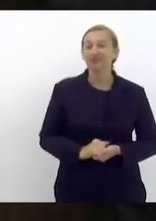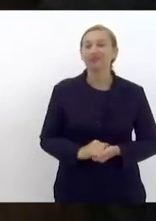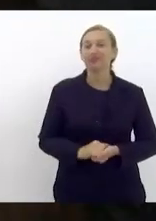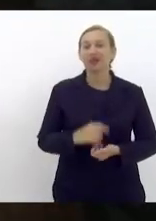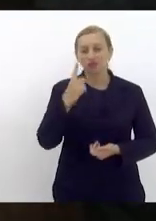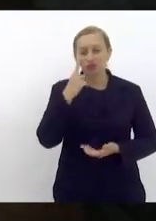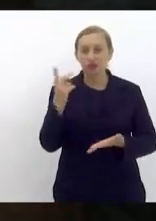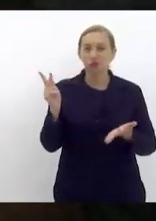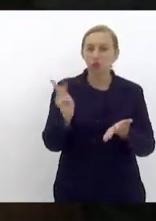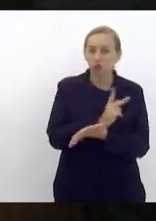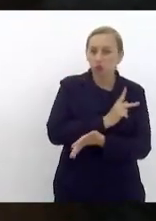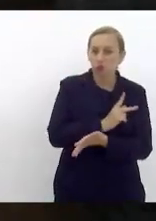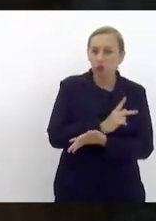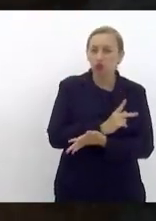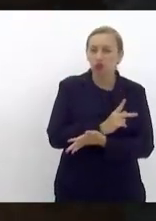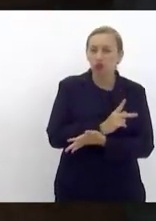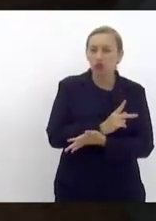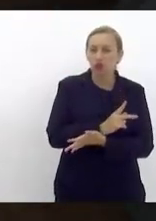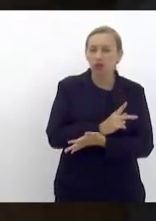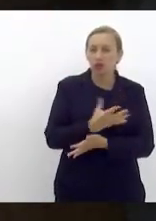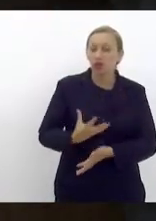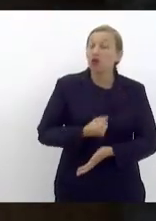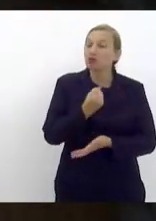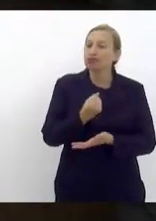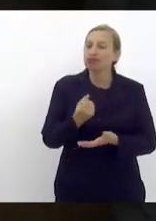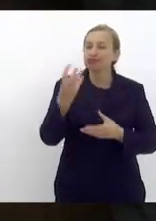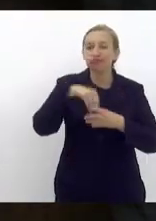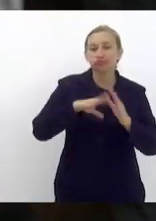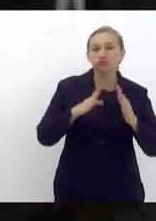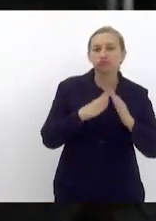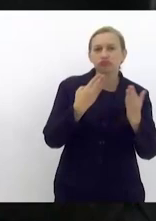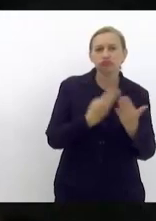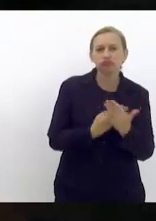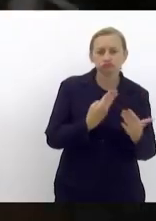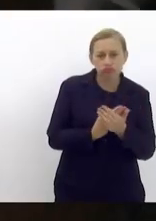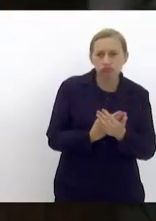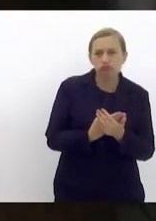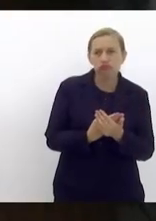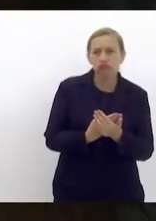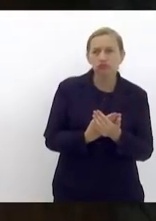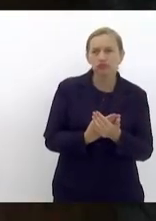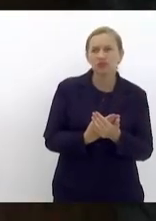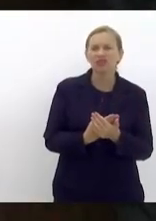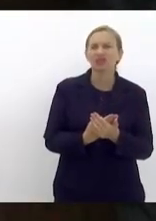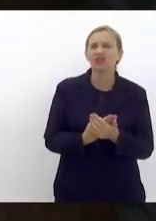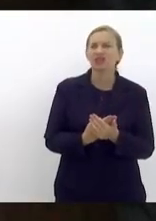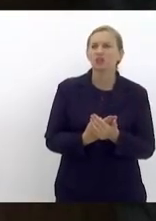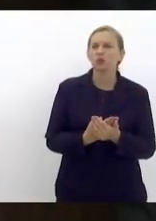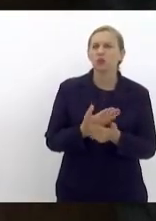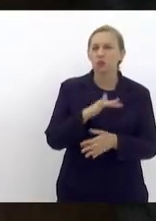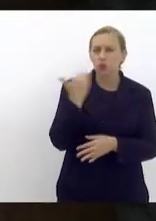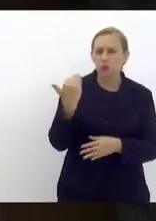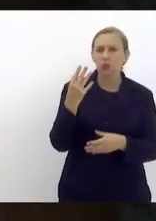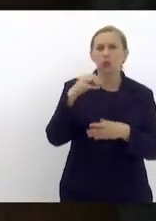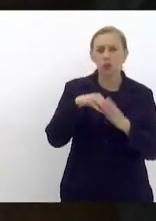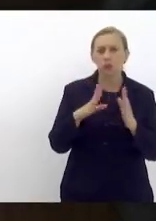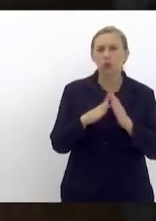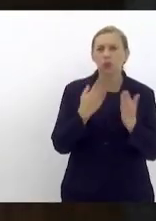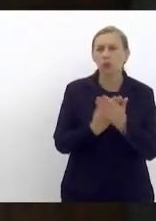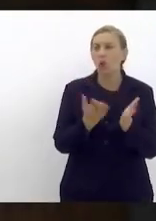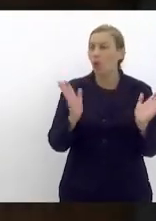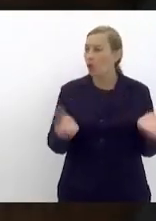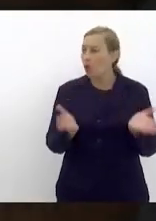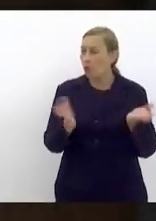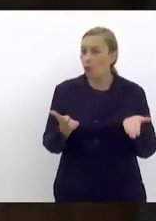que vem acontecendo esse surto nas escolas, né, de ataque dentro das escolas. Hoje nós tivemos um